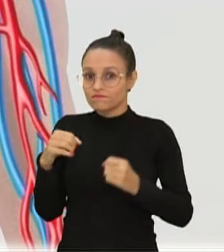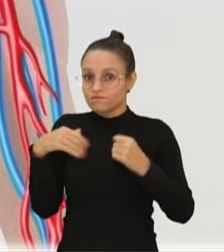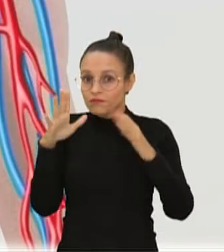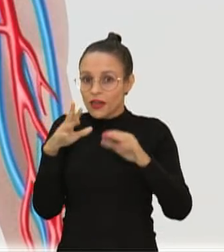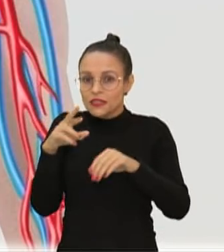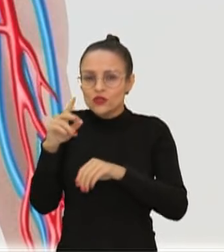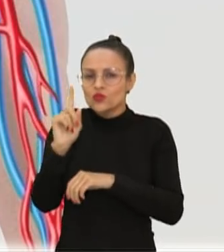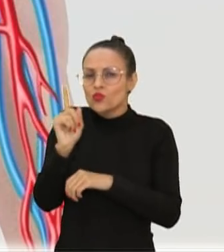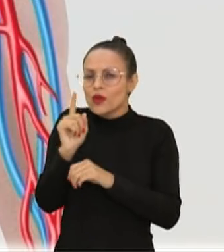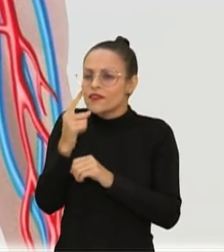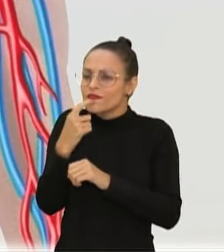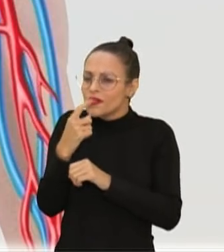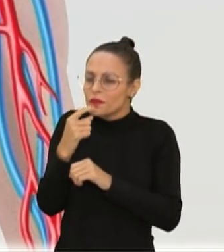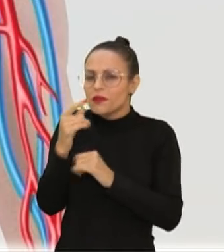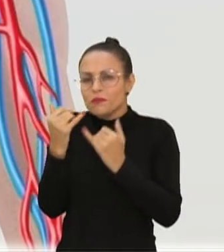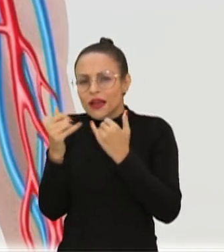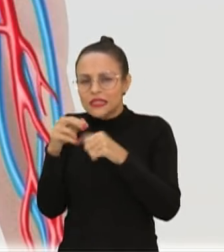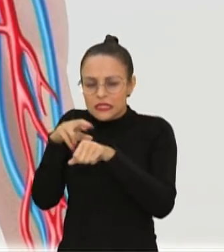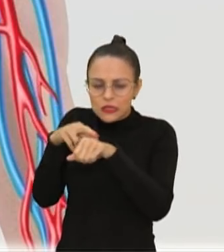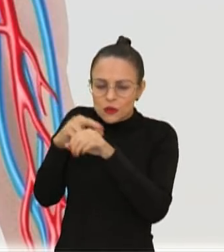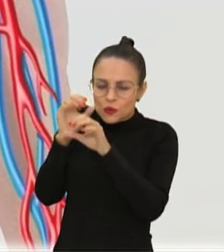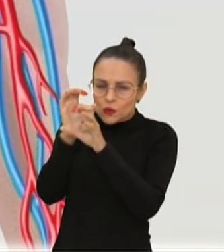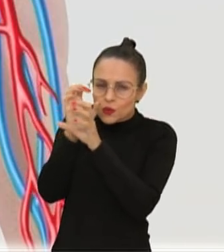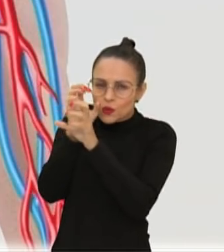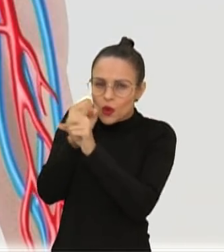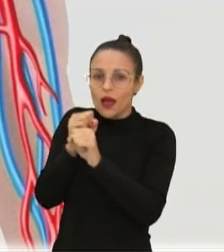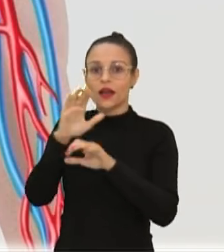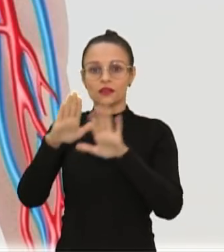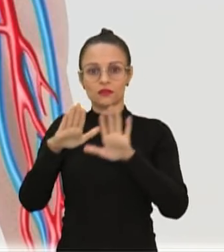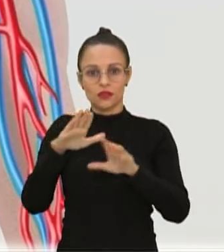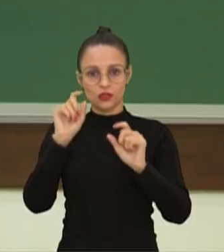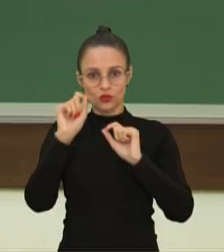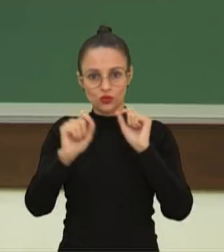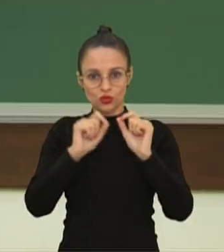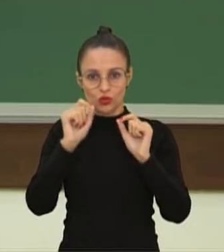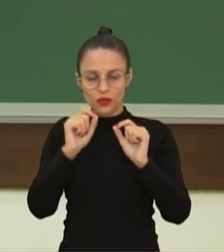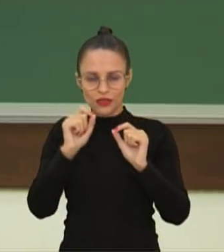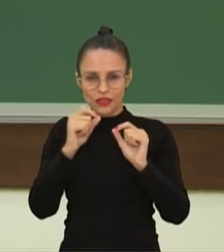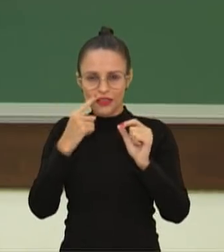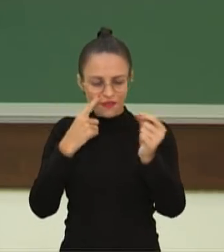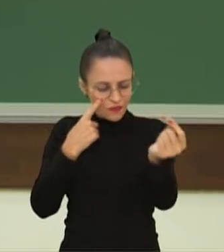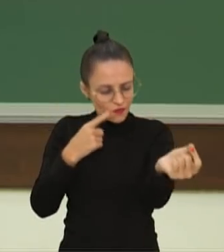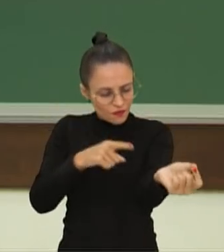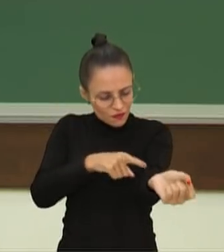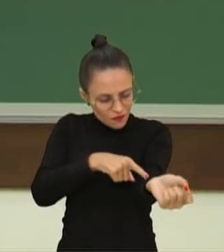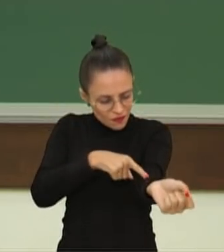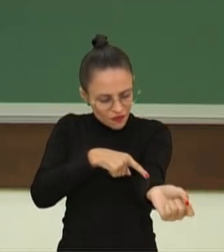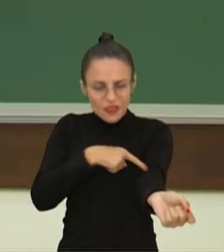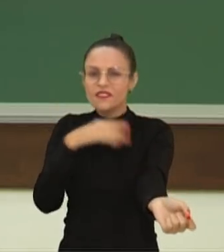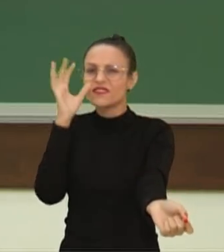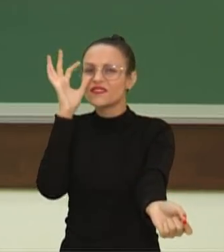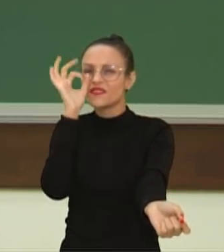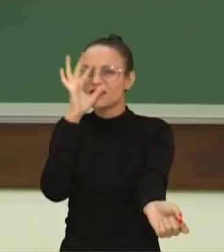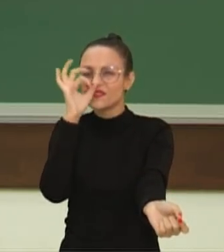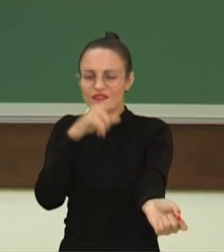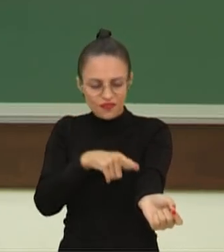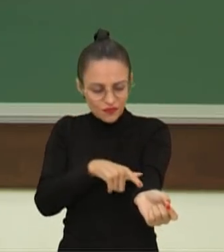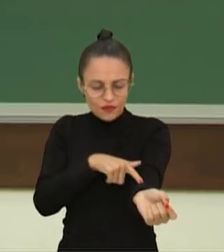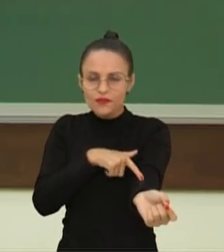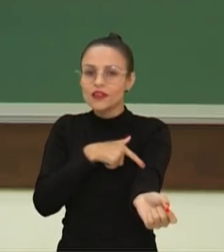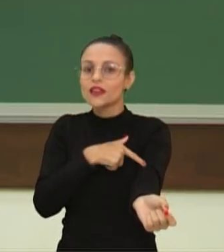tá? A gente enxerga muitas vezes as nossas veias meio esverdeadas, meio azuladas na nossa